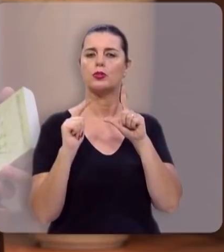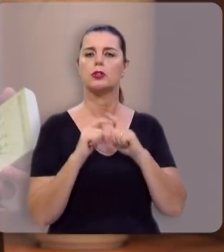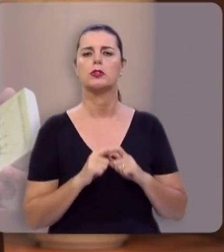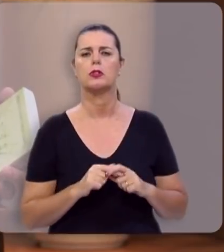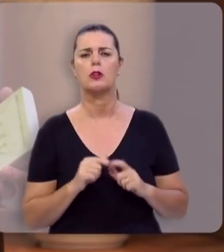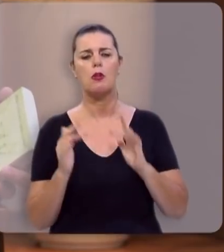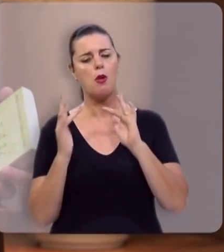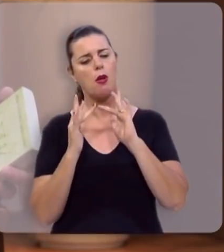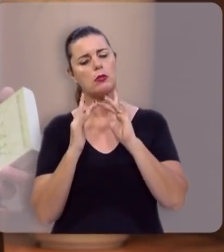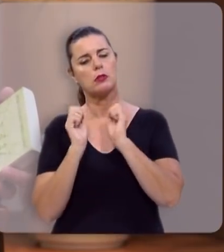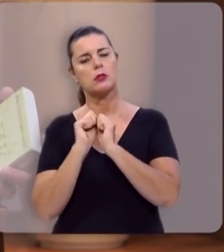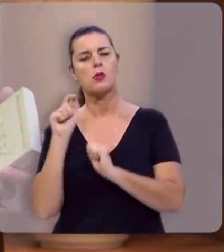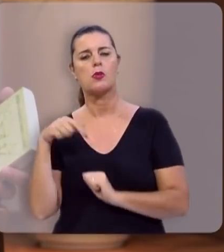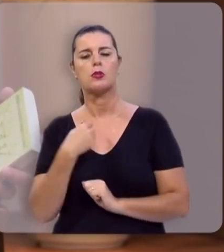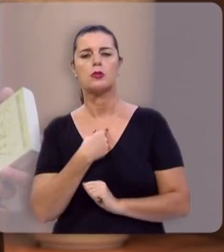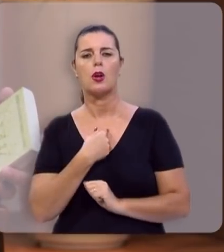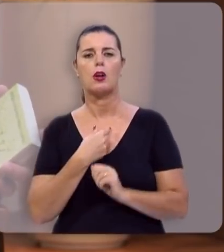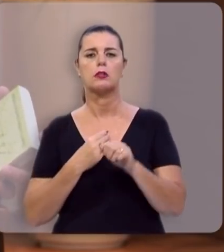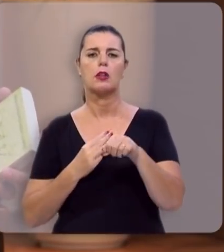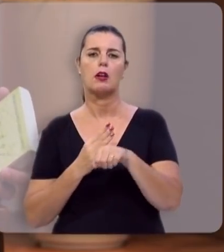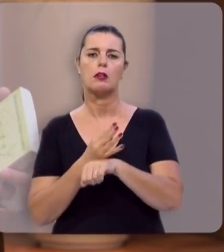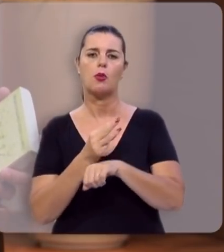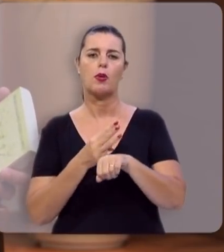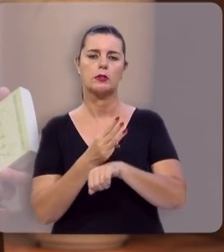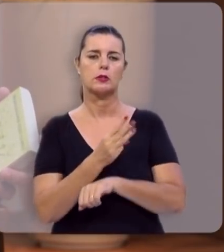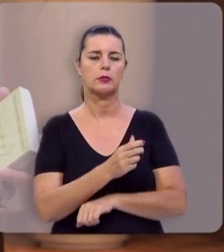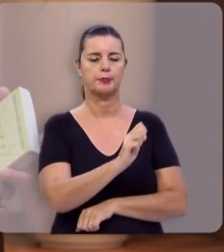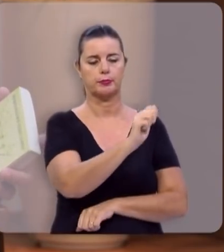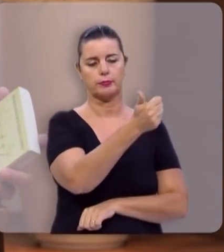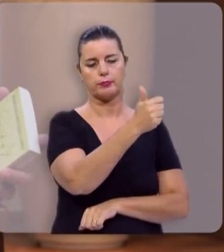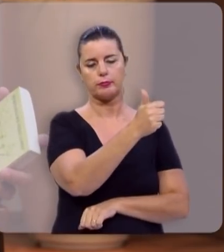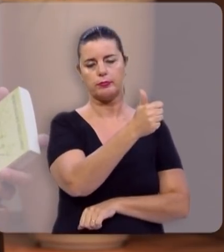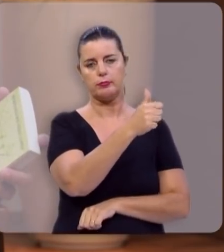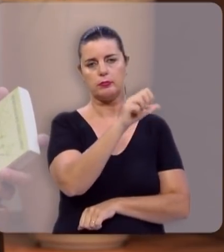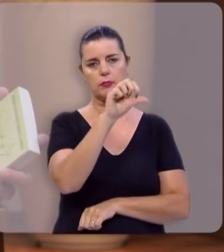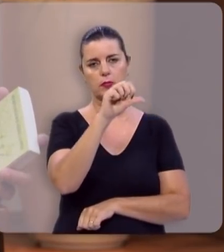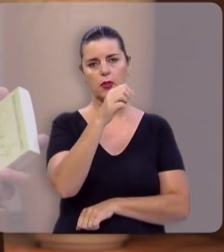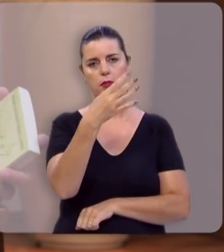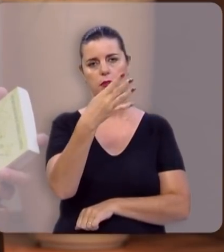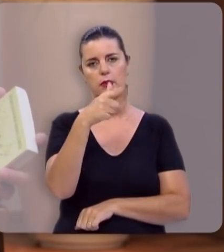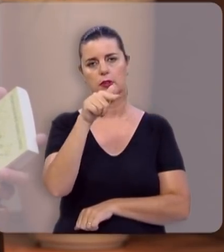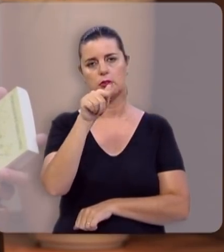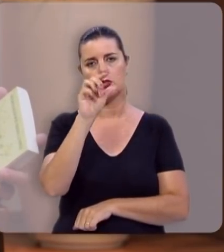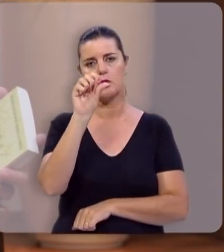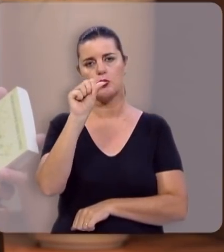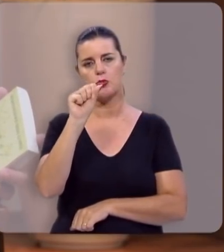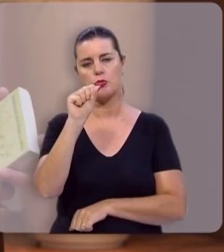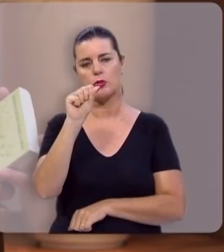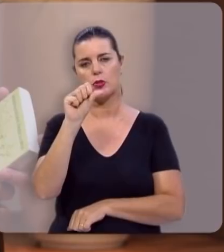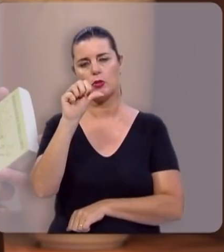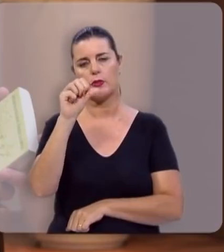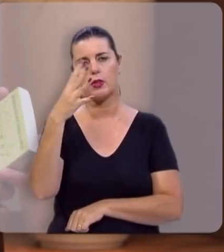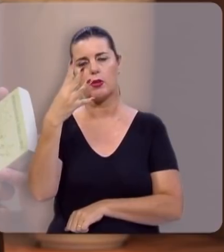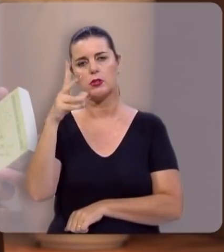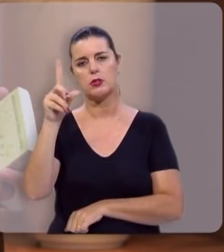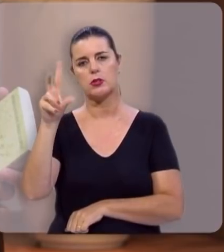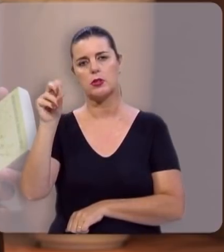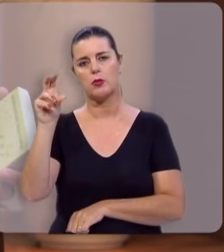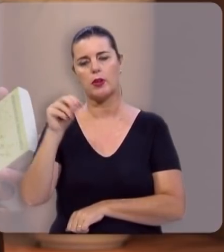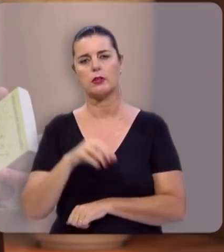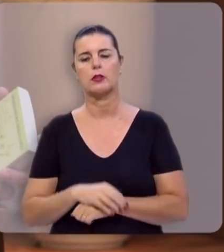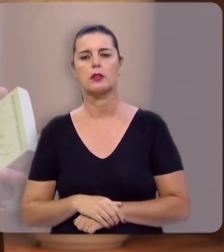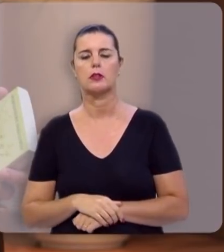ar, entre em contato conosco por meio do nosso WhatsApp. O código de área é o 11 947